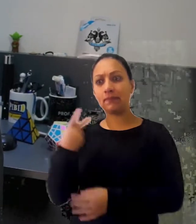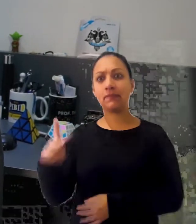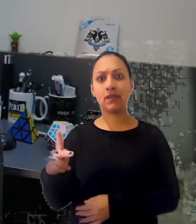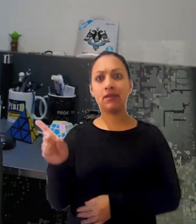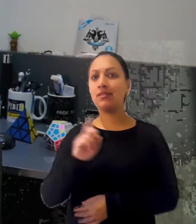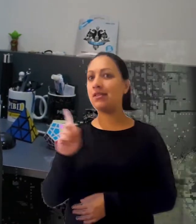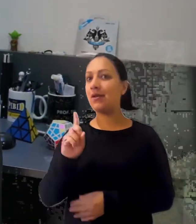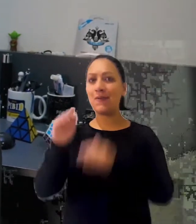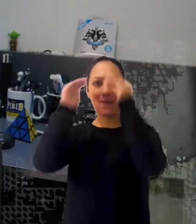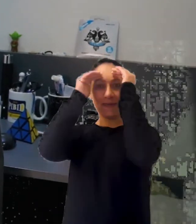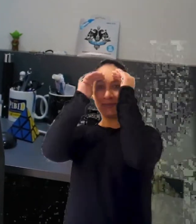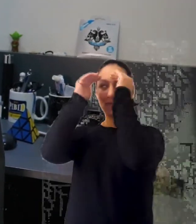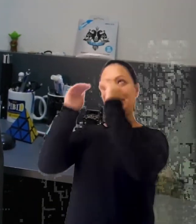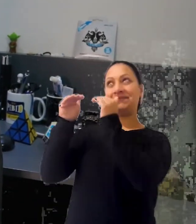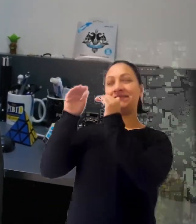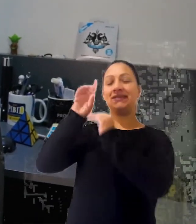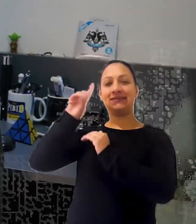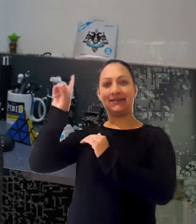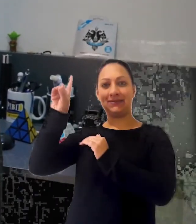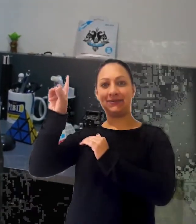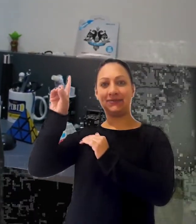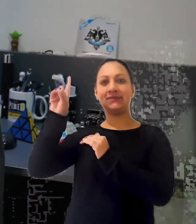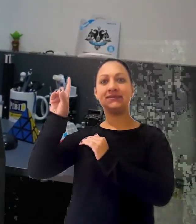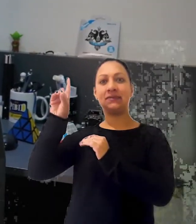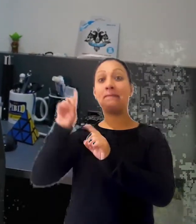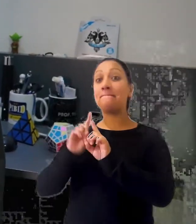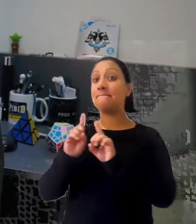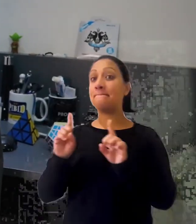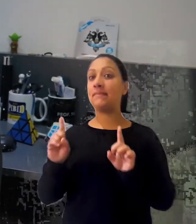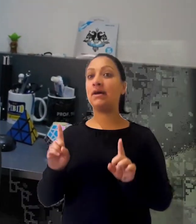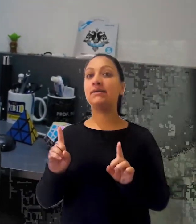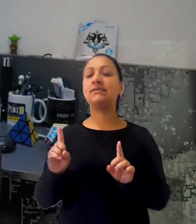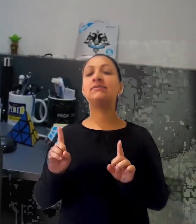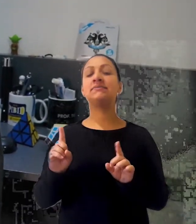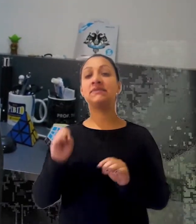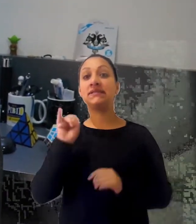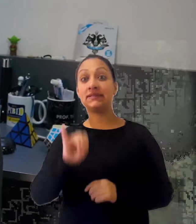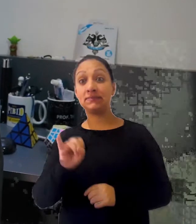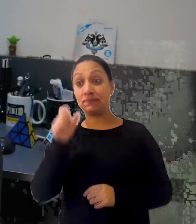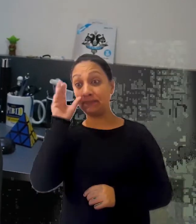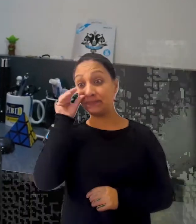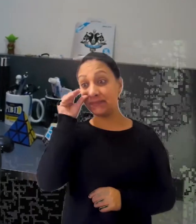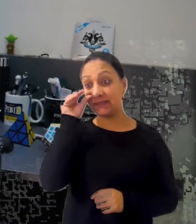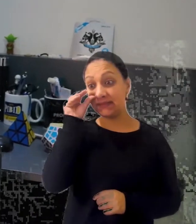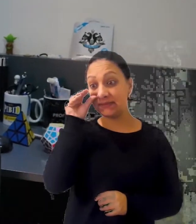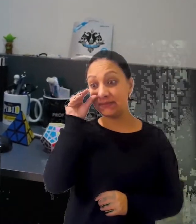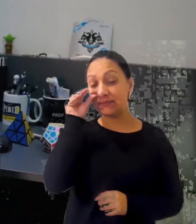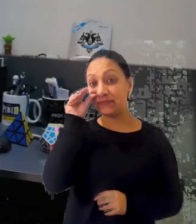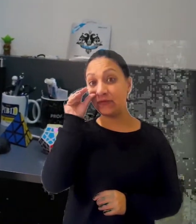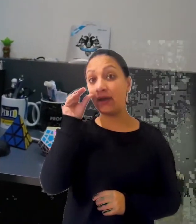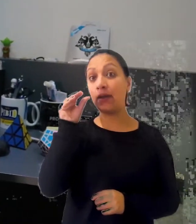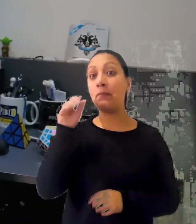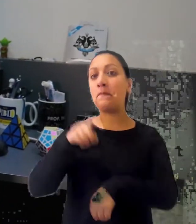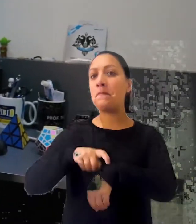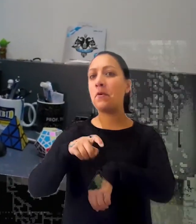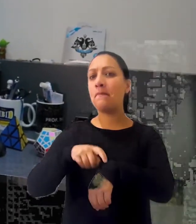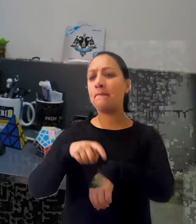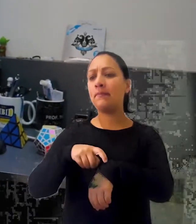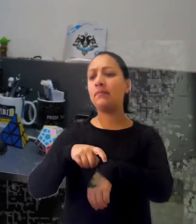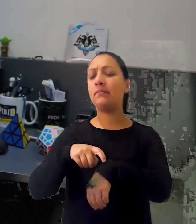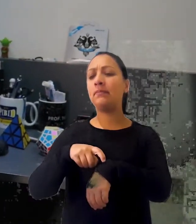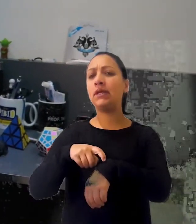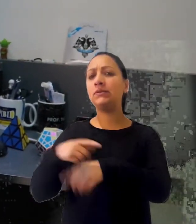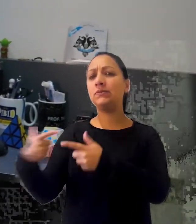foi obedecer a Deus durante o seu chamado. Se nós formos ver, quando Saul